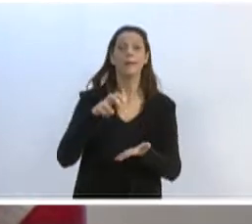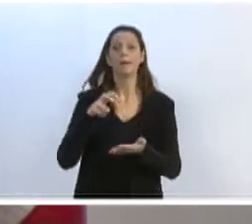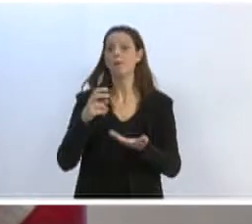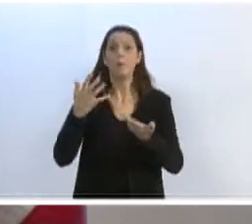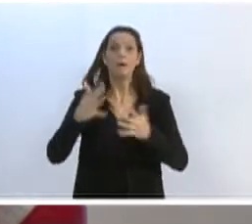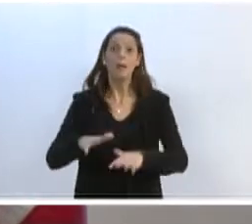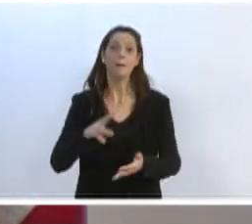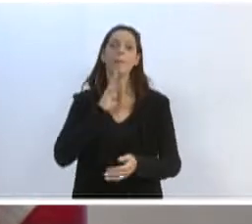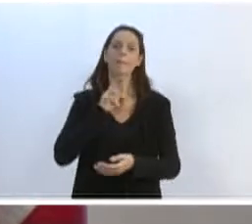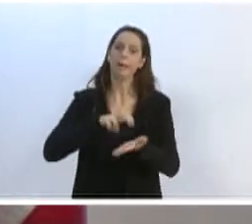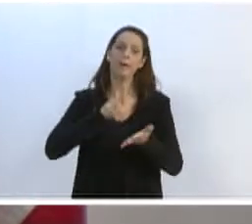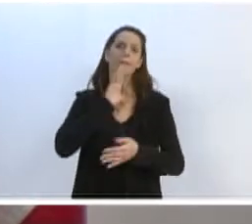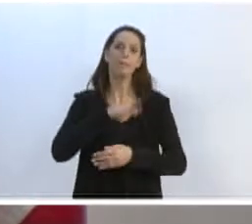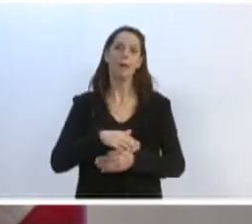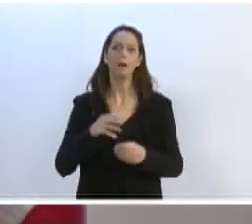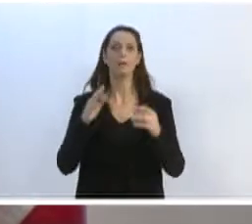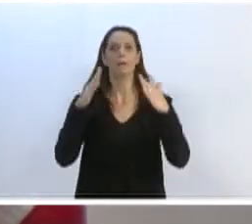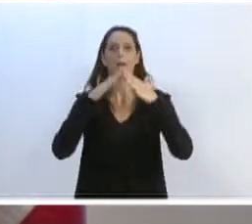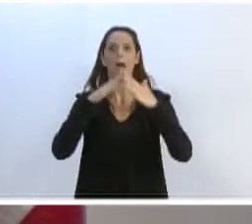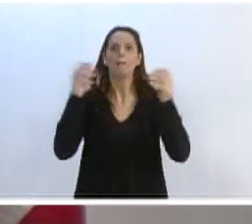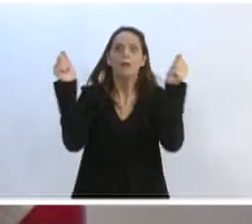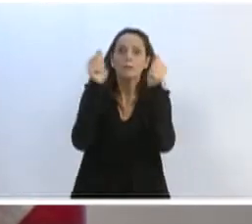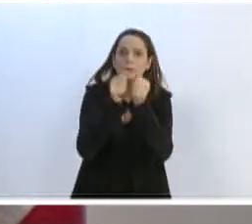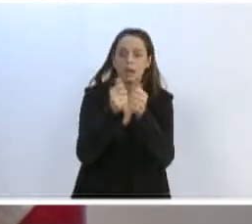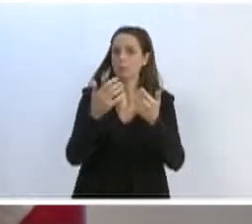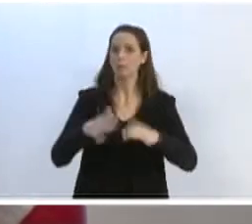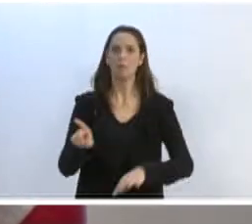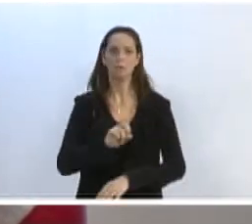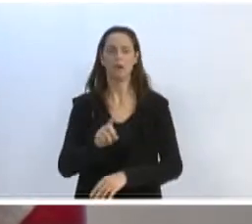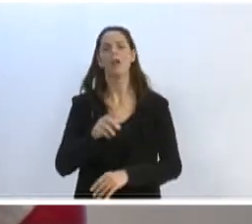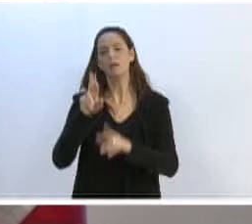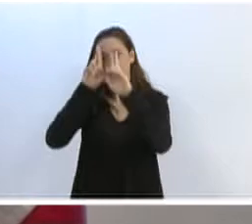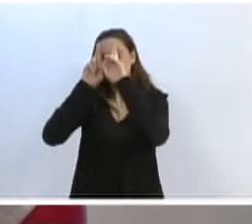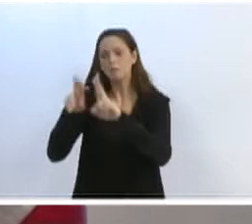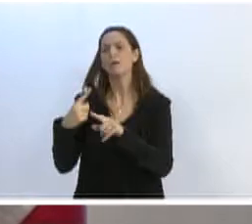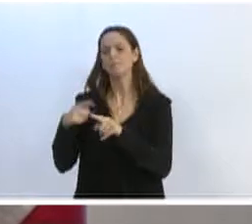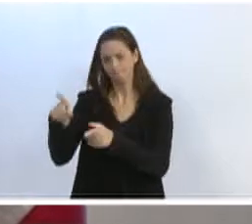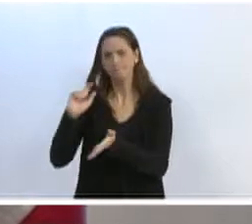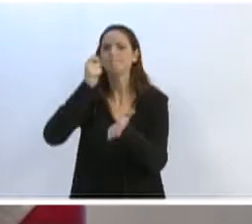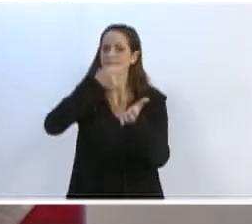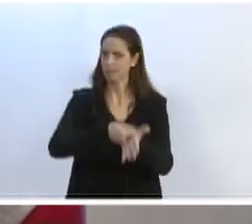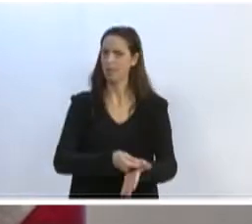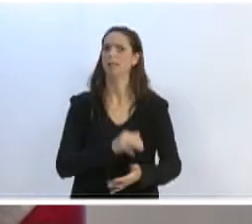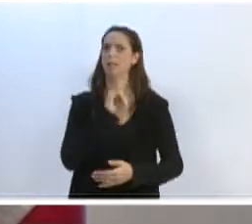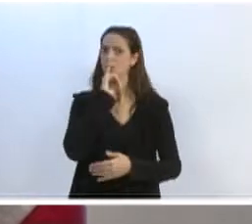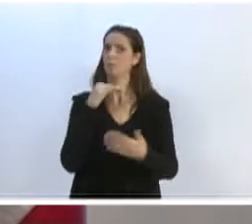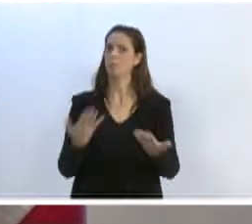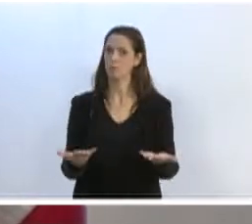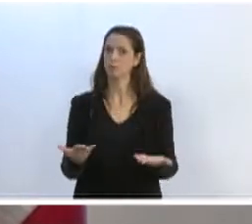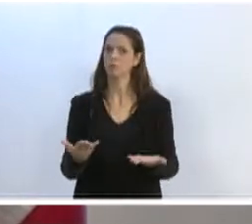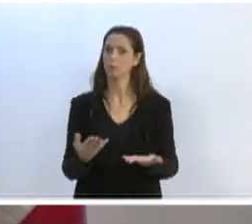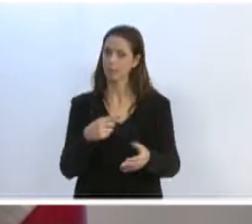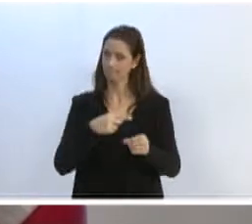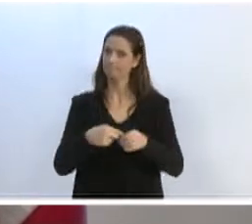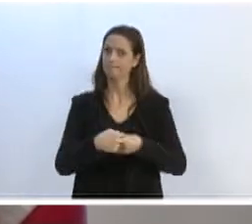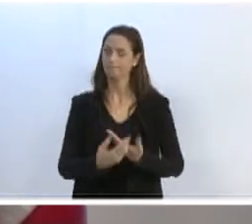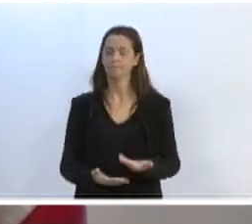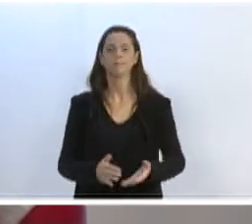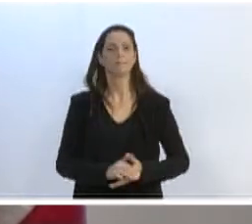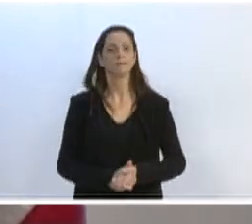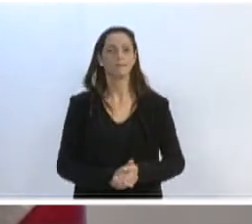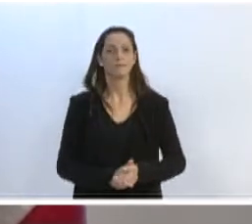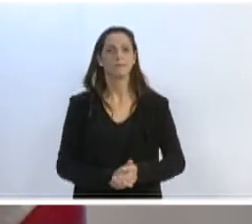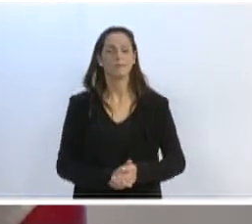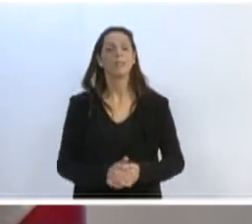e e respeito respeito pelos impostos que eles têm pagado a nossa cidade dando seqüência à onda